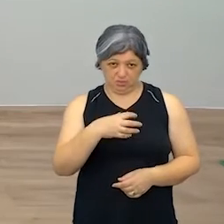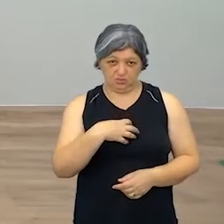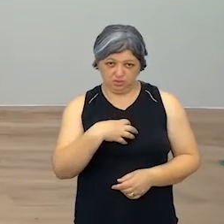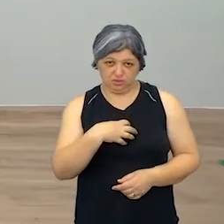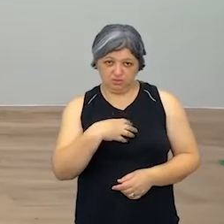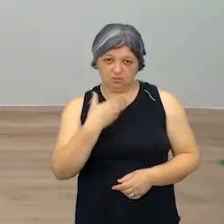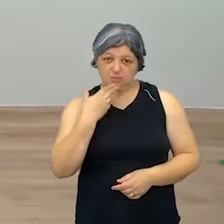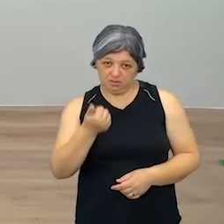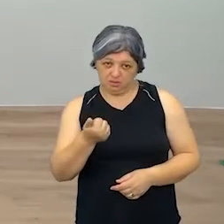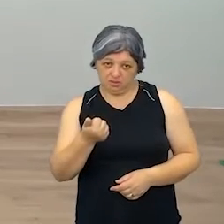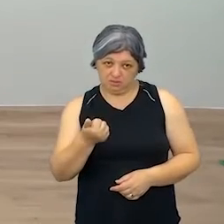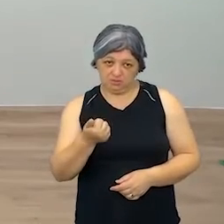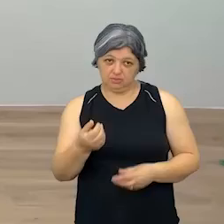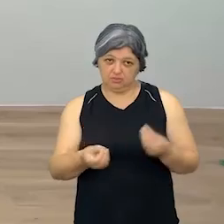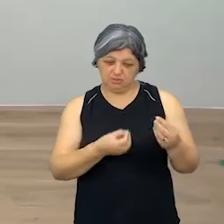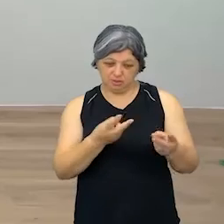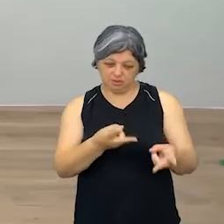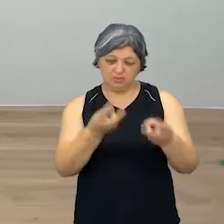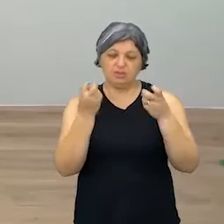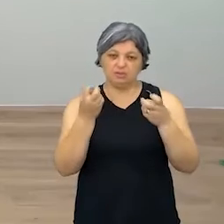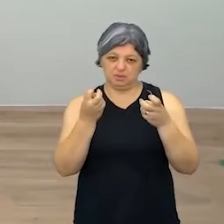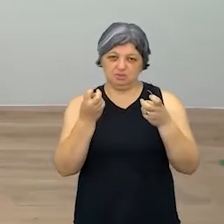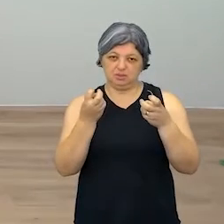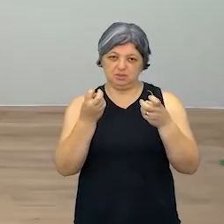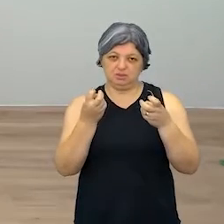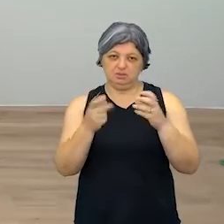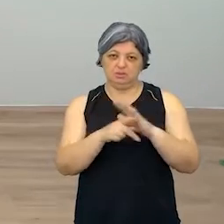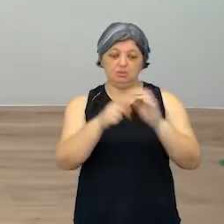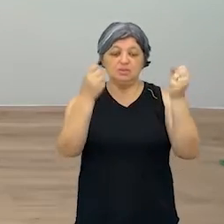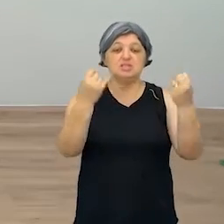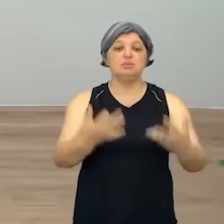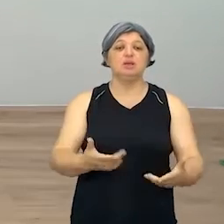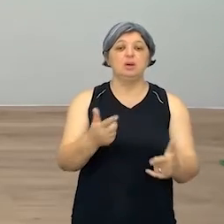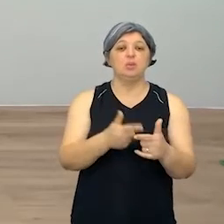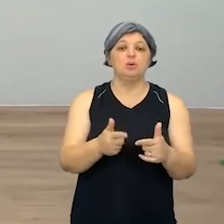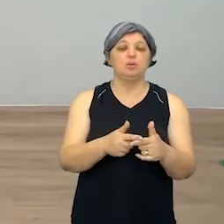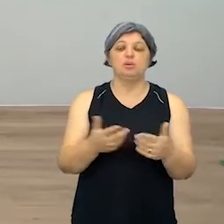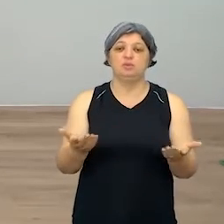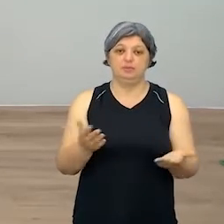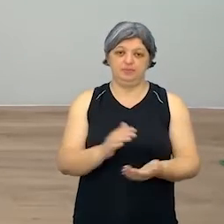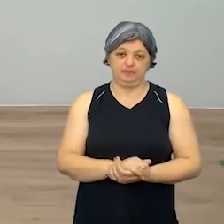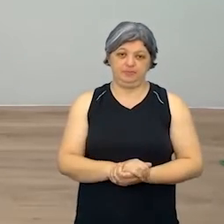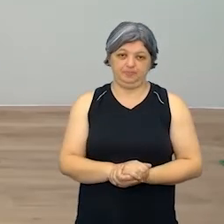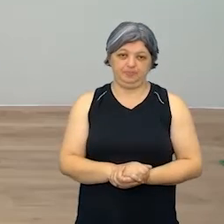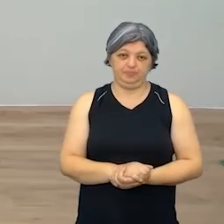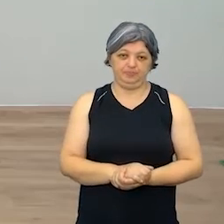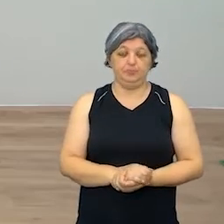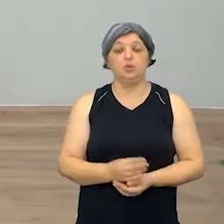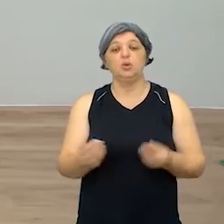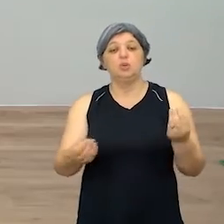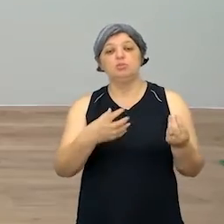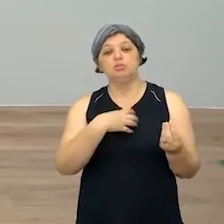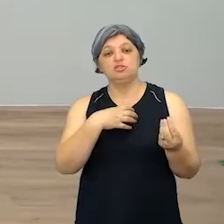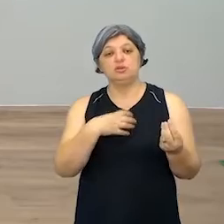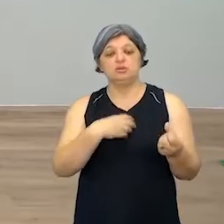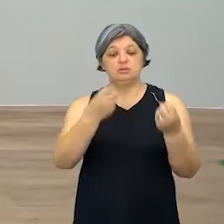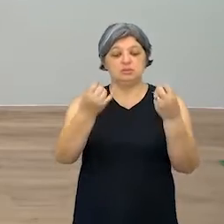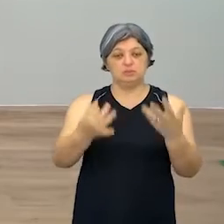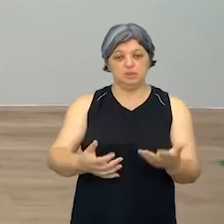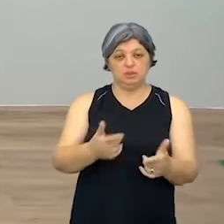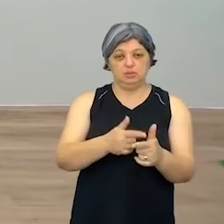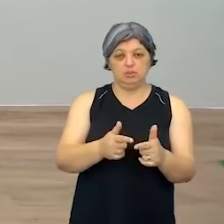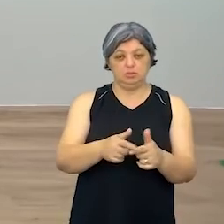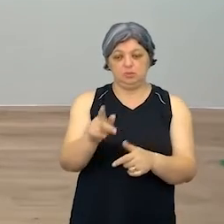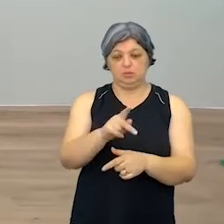forma de identificar, de comunicar o problema? Qual seria uma melhor forma de comunicar esse problema ao